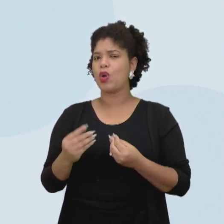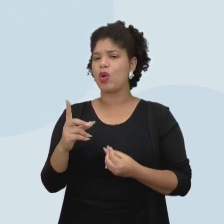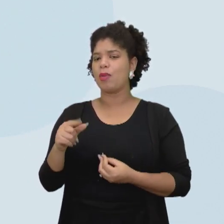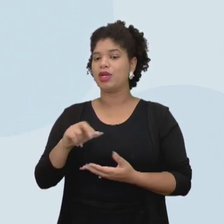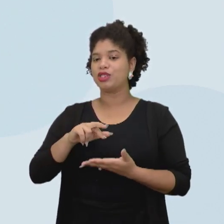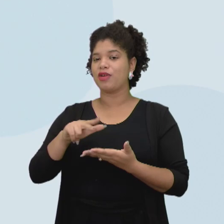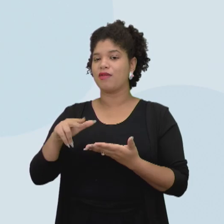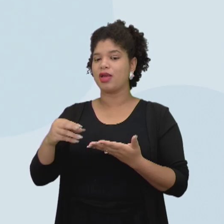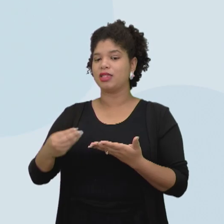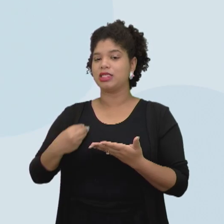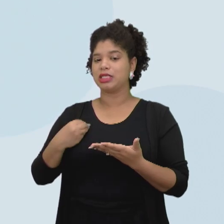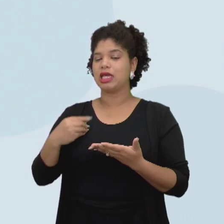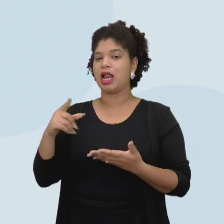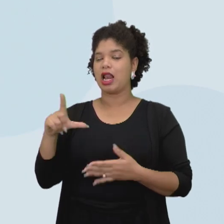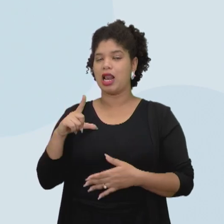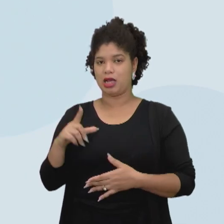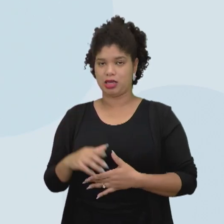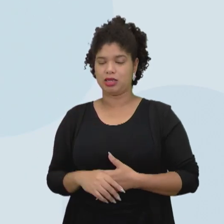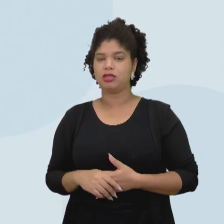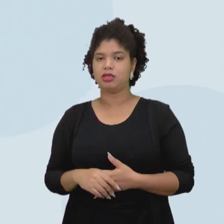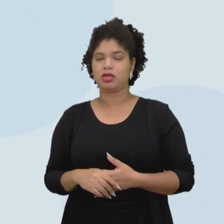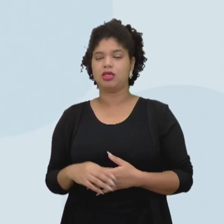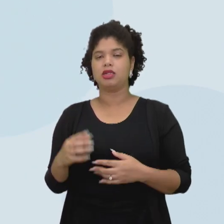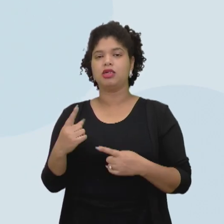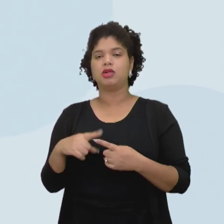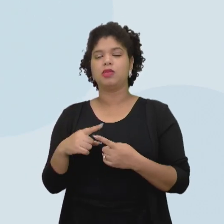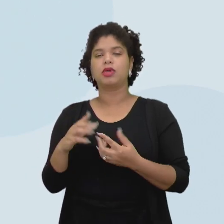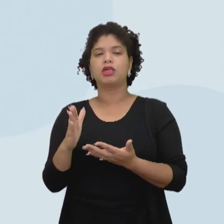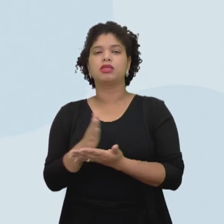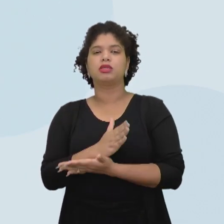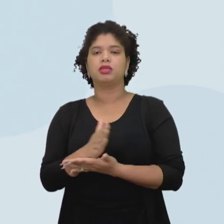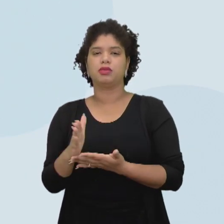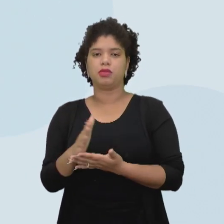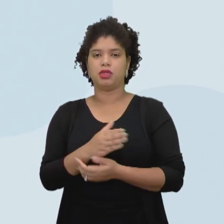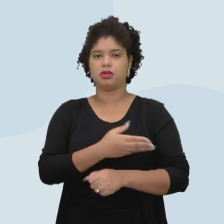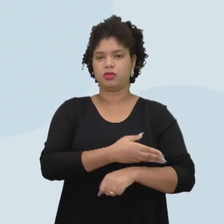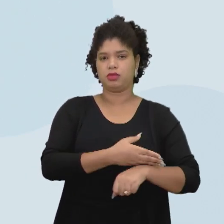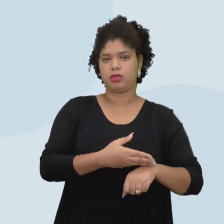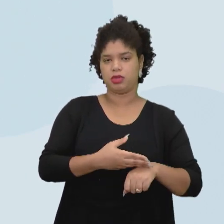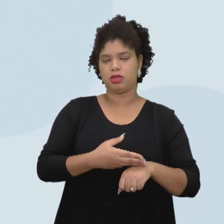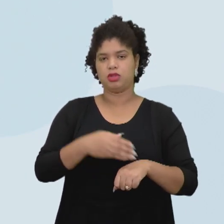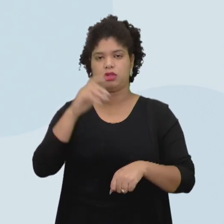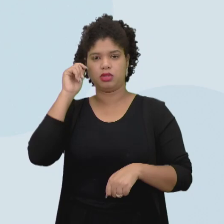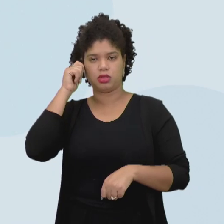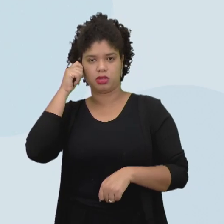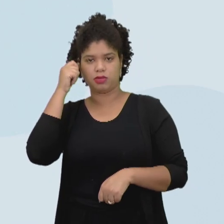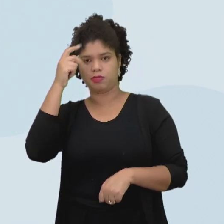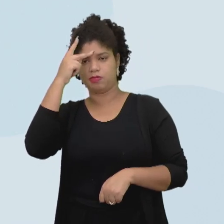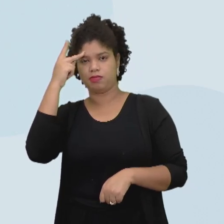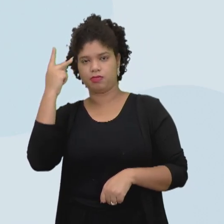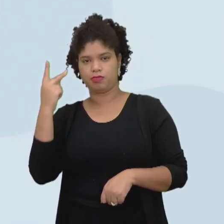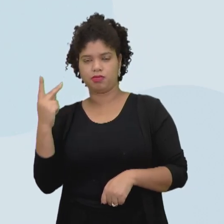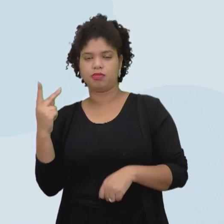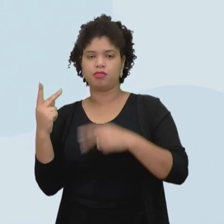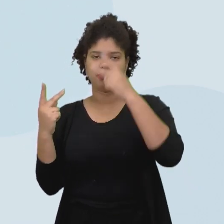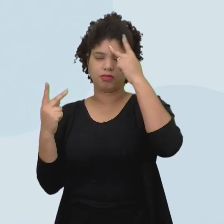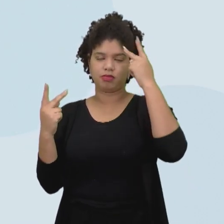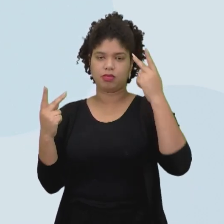na África do Sul a partir desse fenômeno do apartheid. Olha lá, Anderson, os brancos,